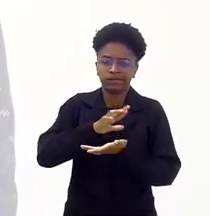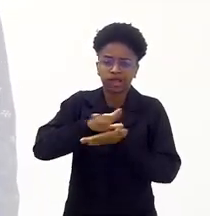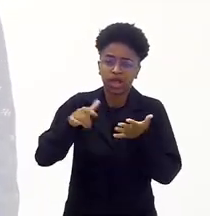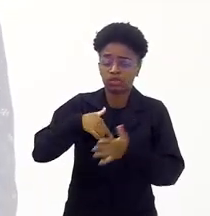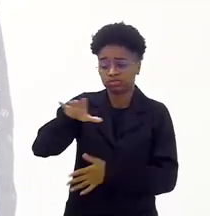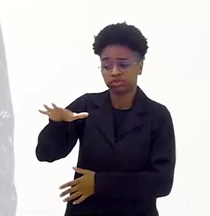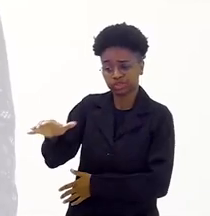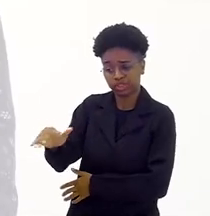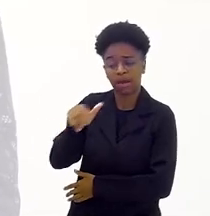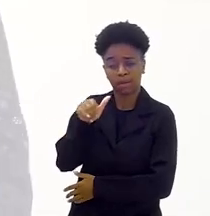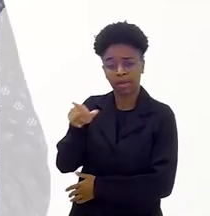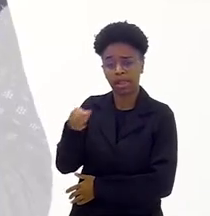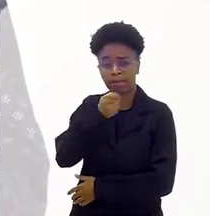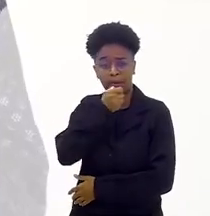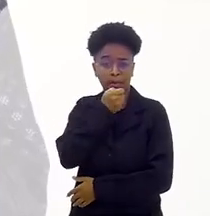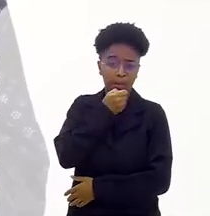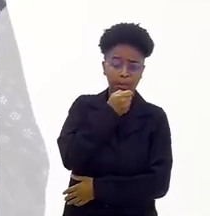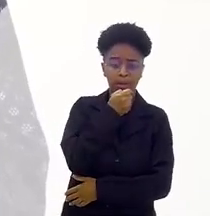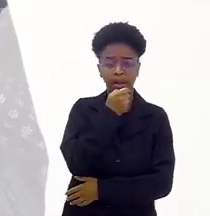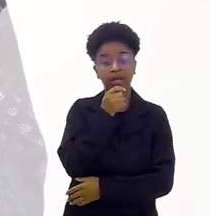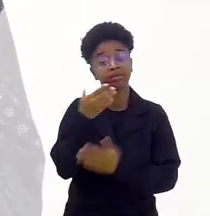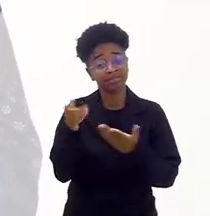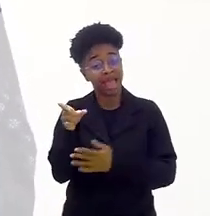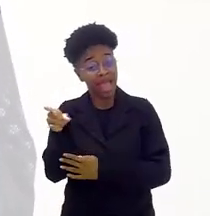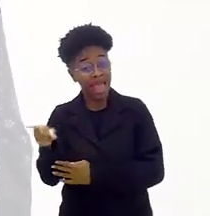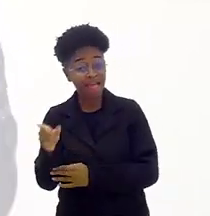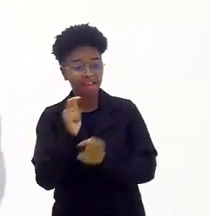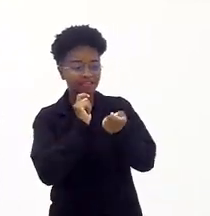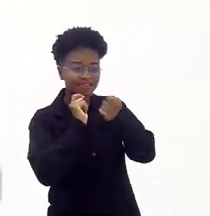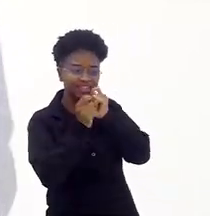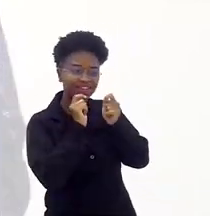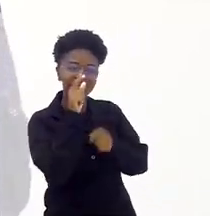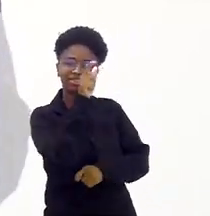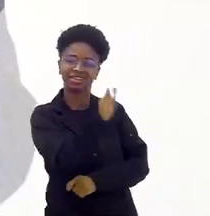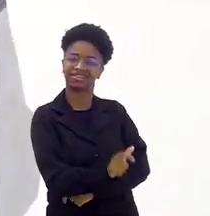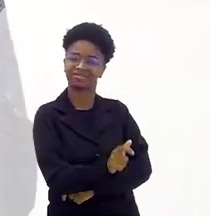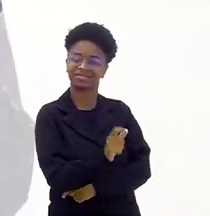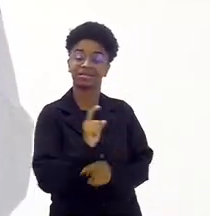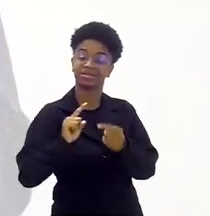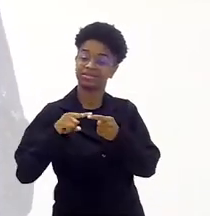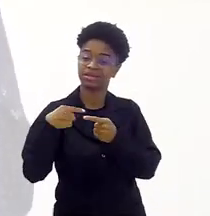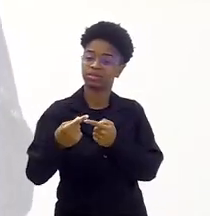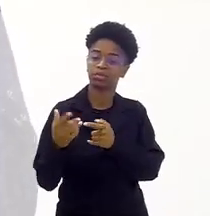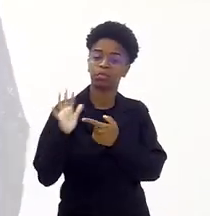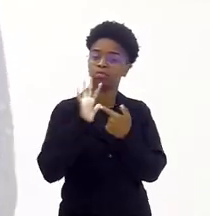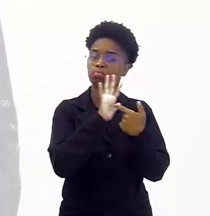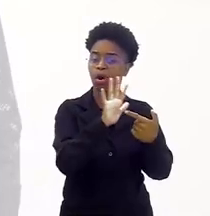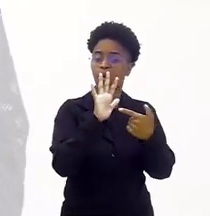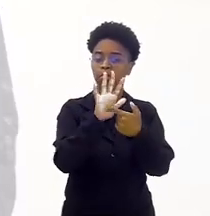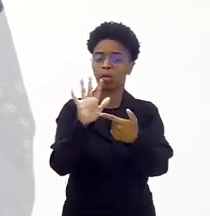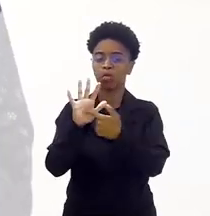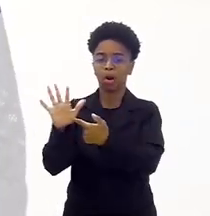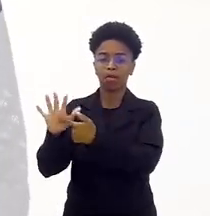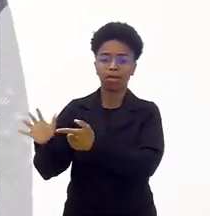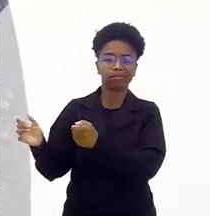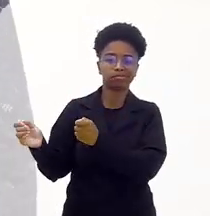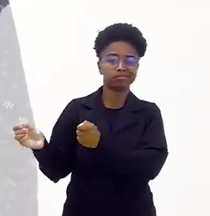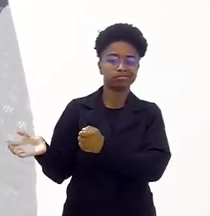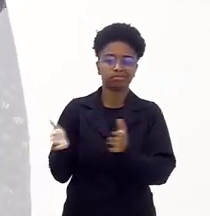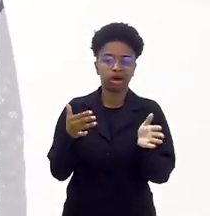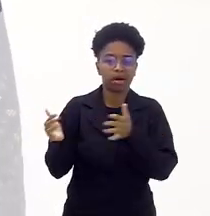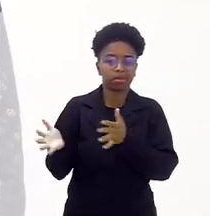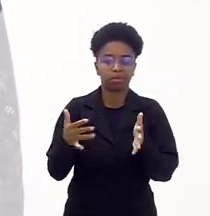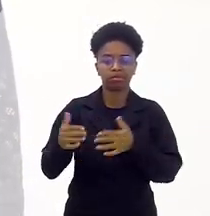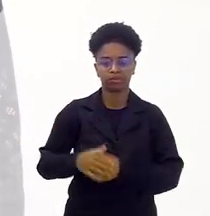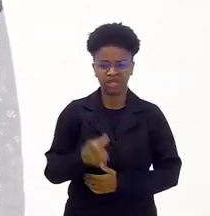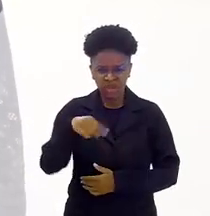nós convidamos Selma para ser a locutora. Então, o espetáculo é exatamente ela entrevistando Dorani, e aí vai rolando. E tem toda